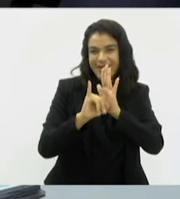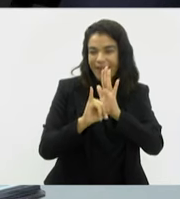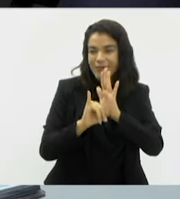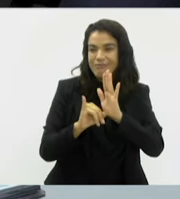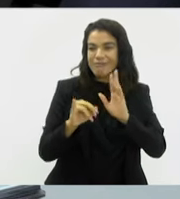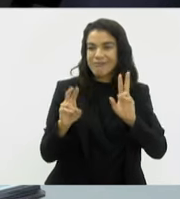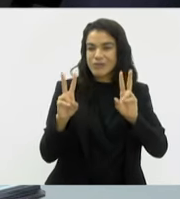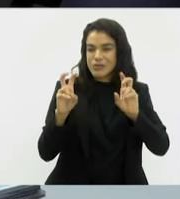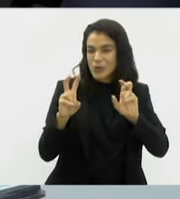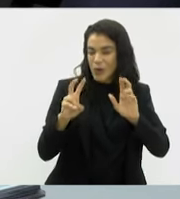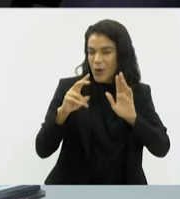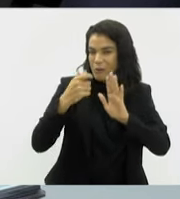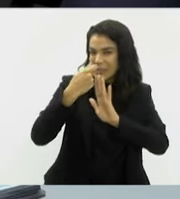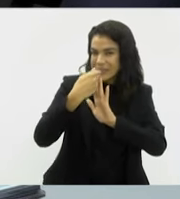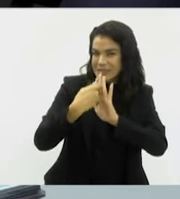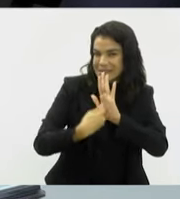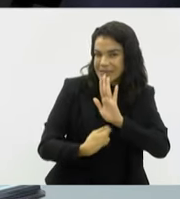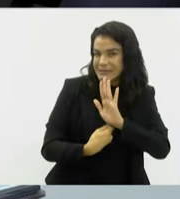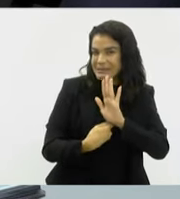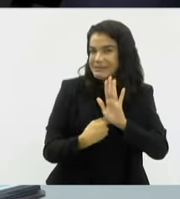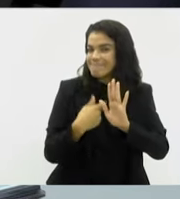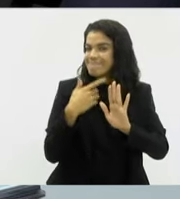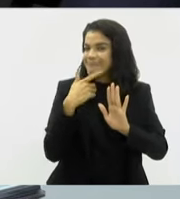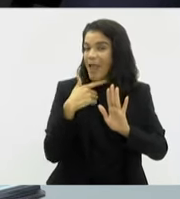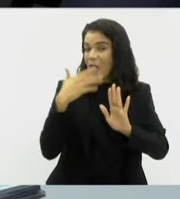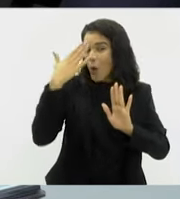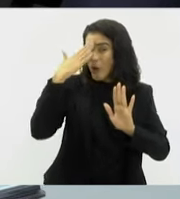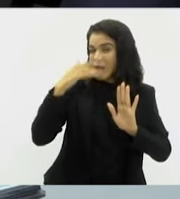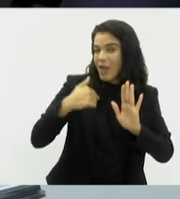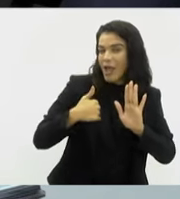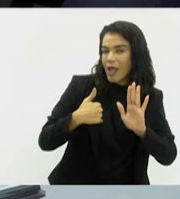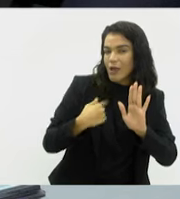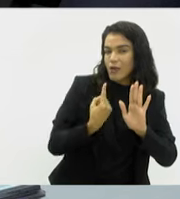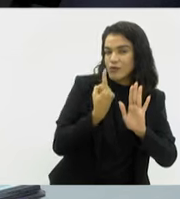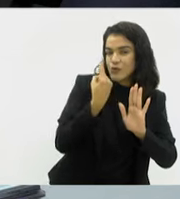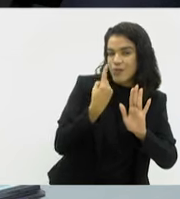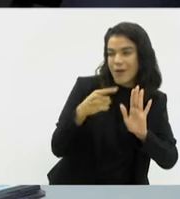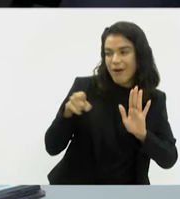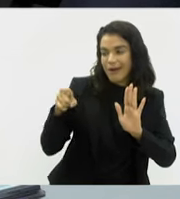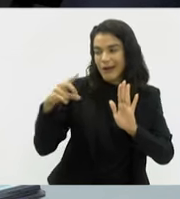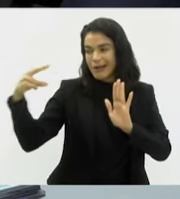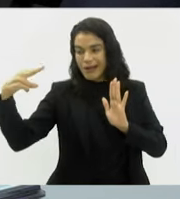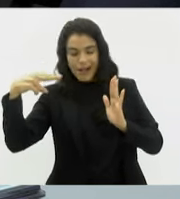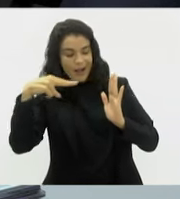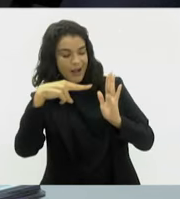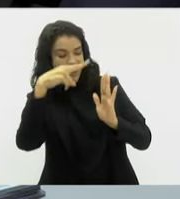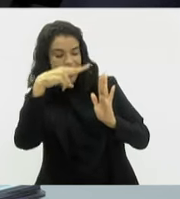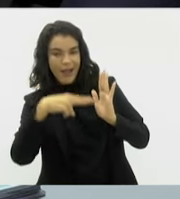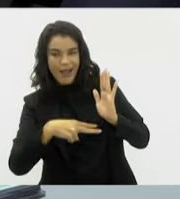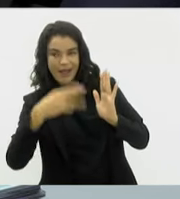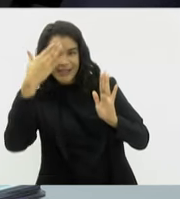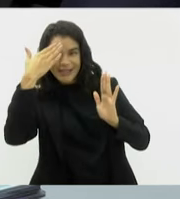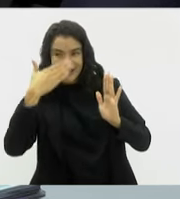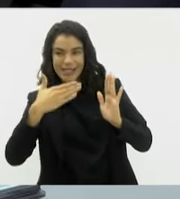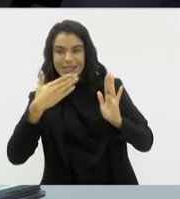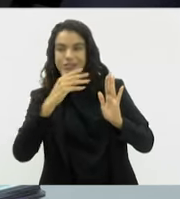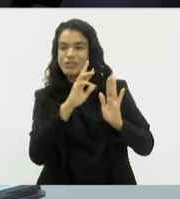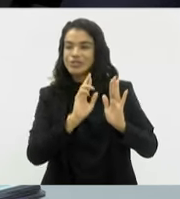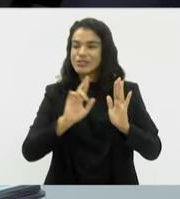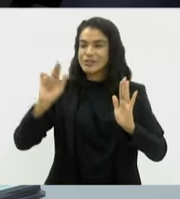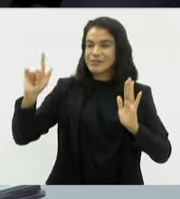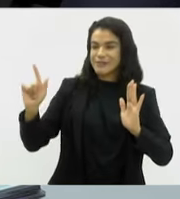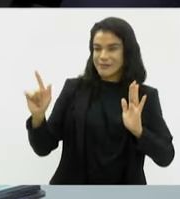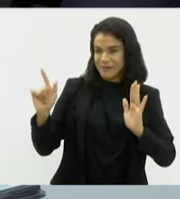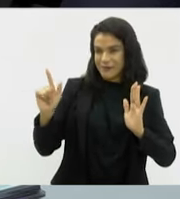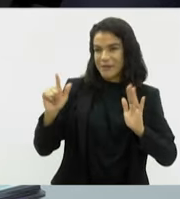que se está escrito, a gente entende de uma forma. Se você quiser entender daquilo que a gente pratica